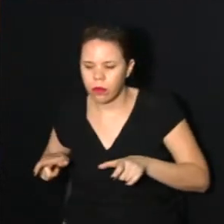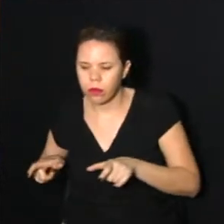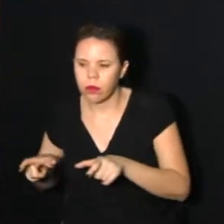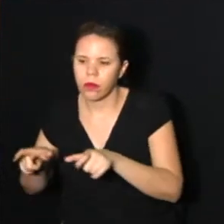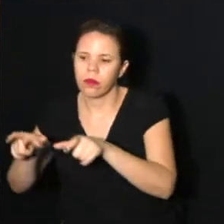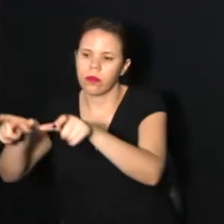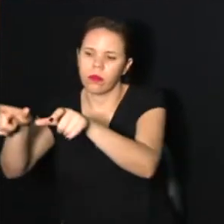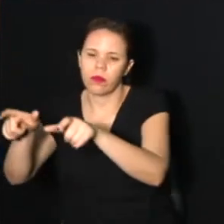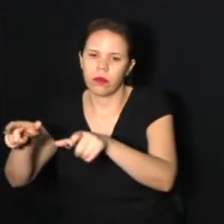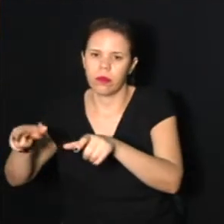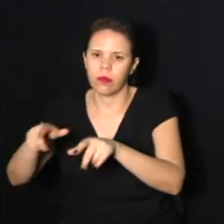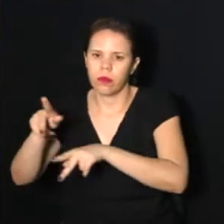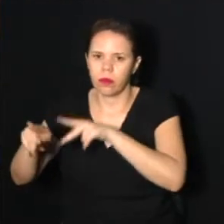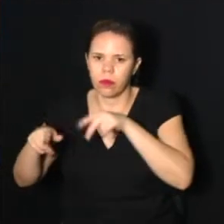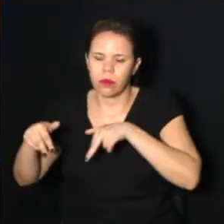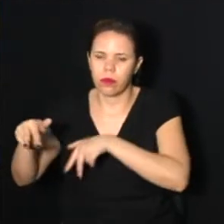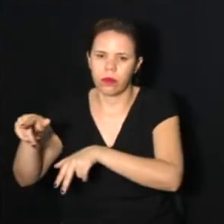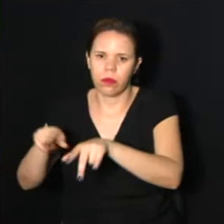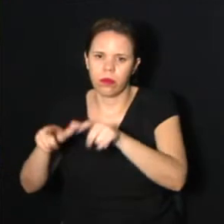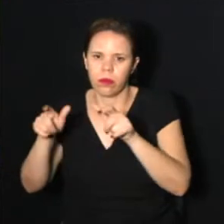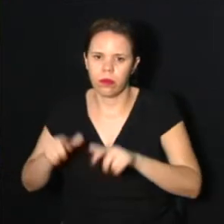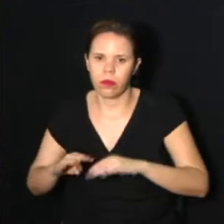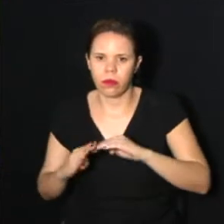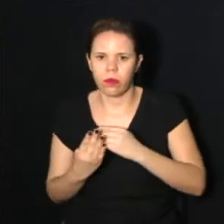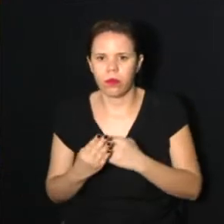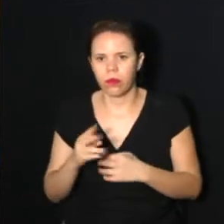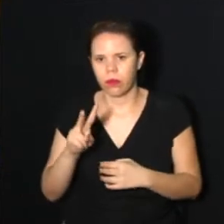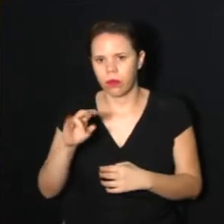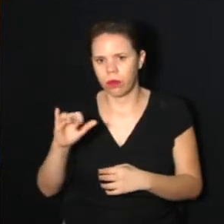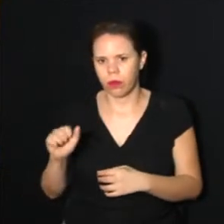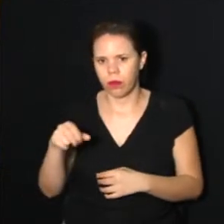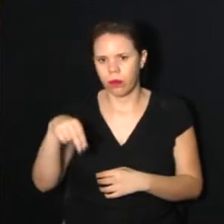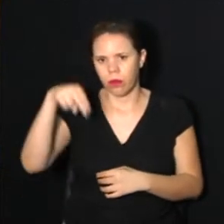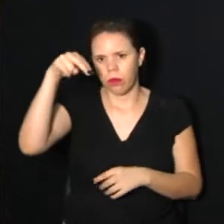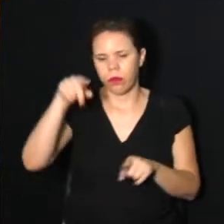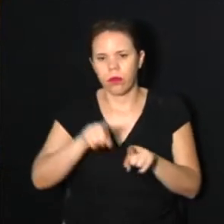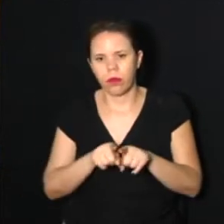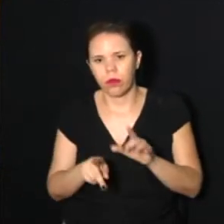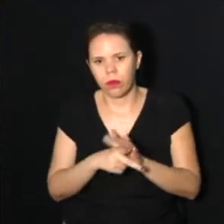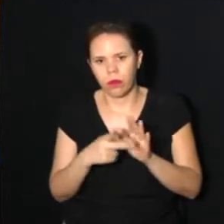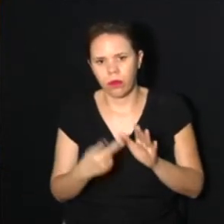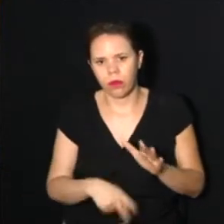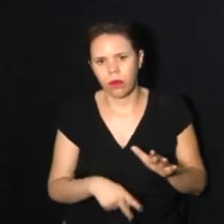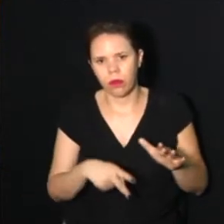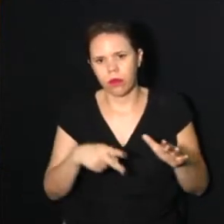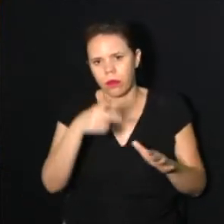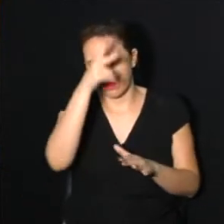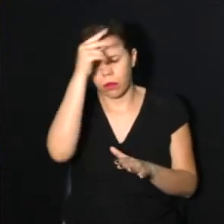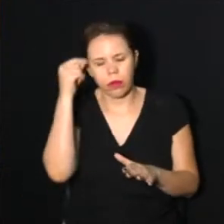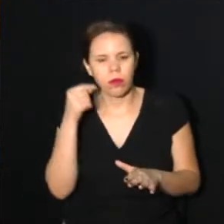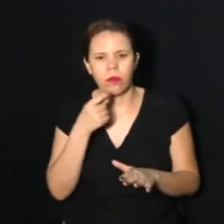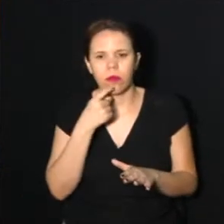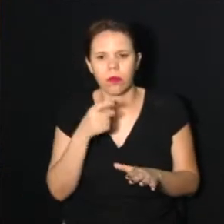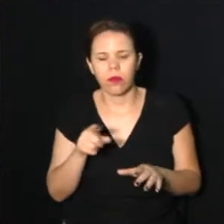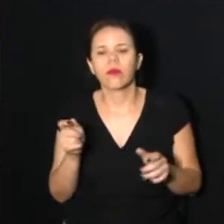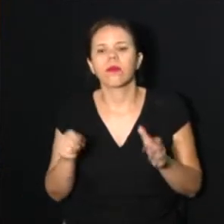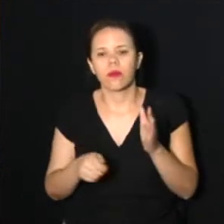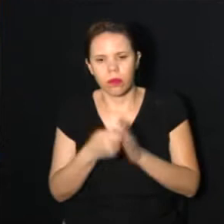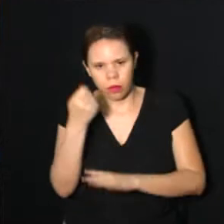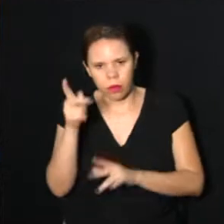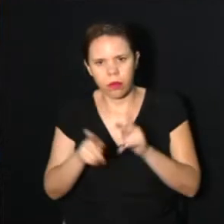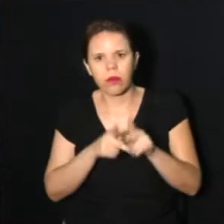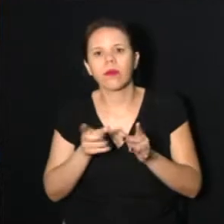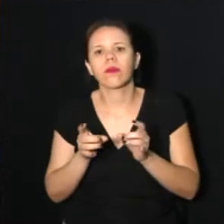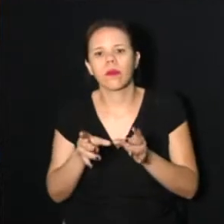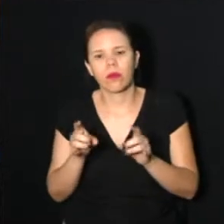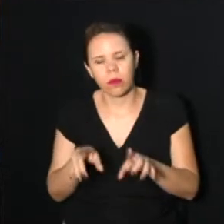de pedestres, localizados no loteamento Parque Via Norte, segunda parte, de propriedade da municipalidade. Autoriza a venda aos proprietários lindeiros e dá